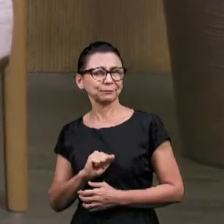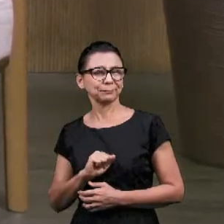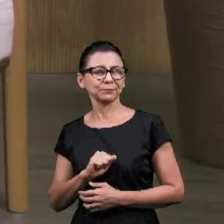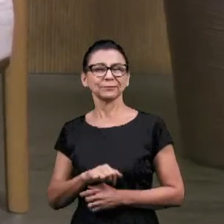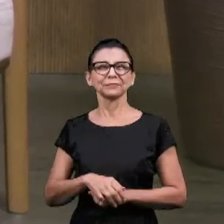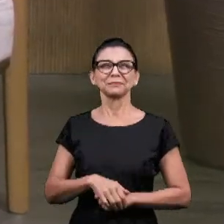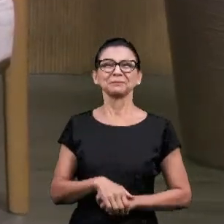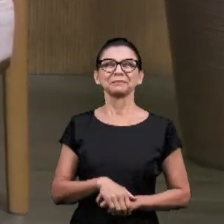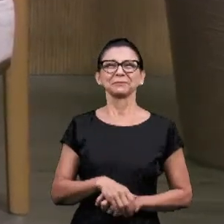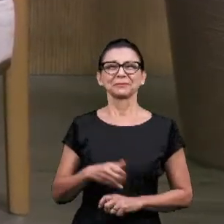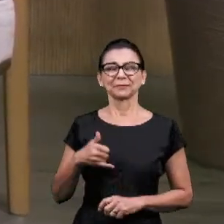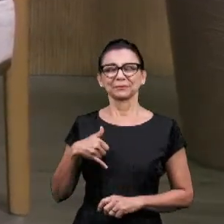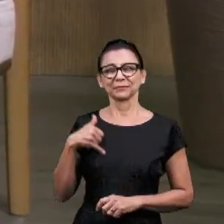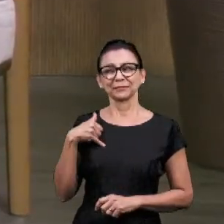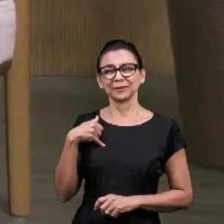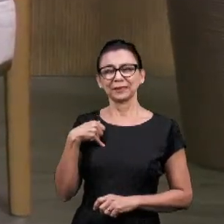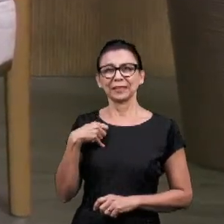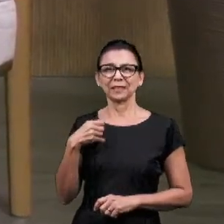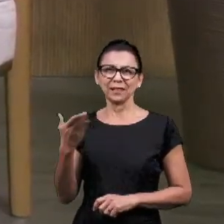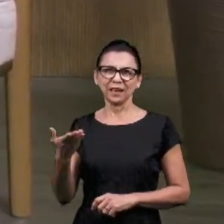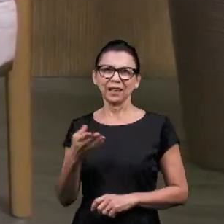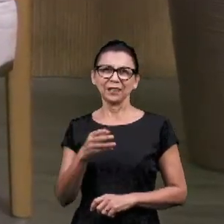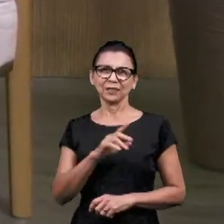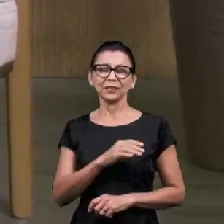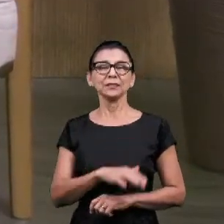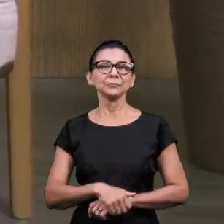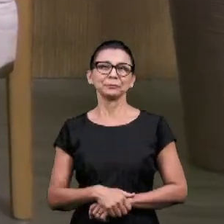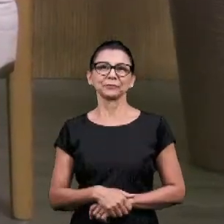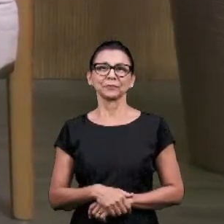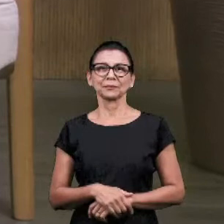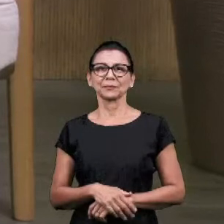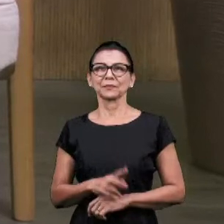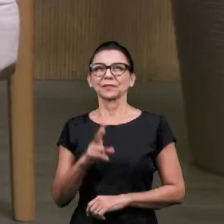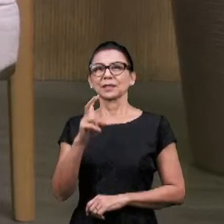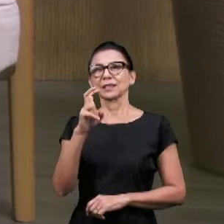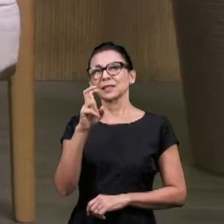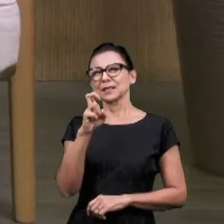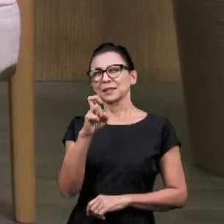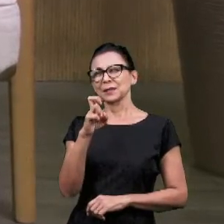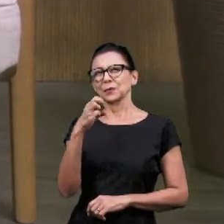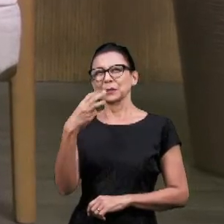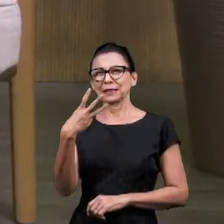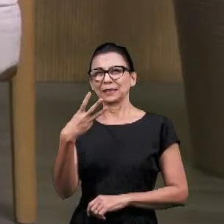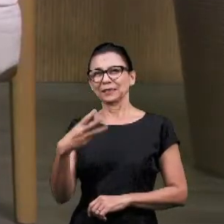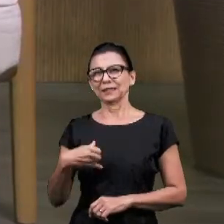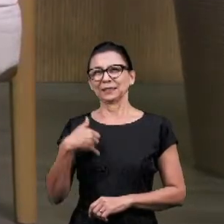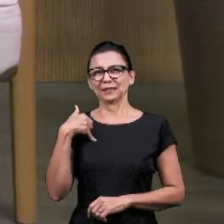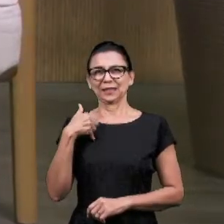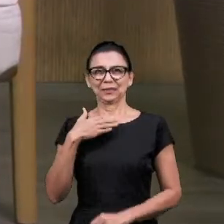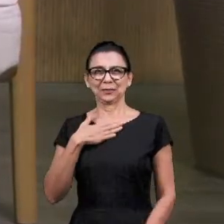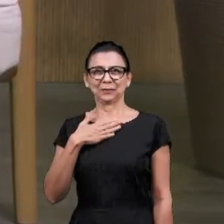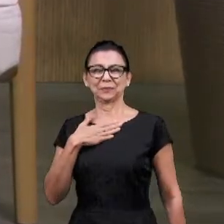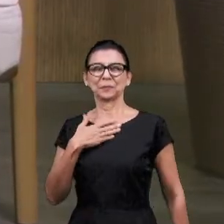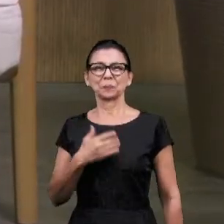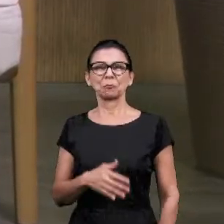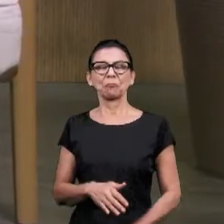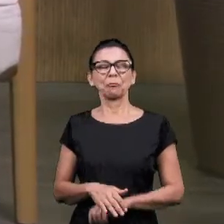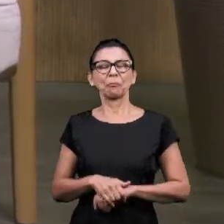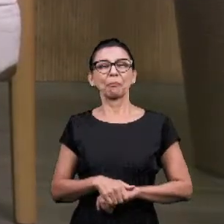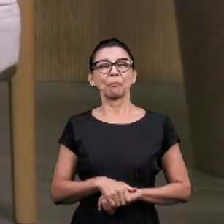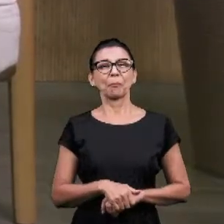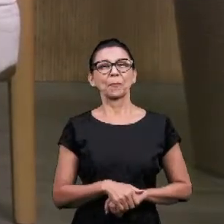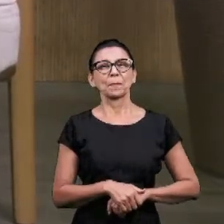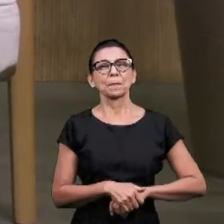idade do pastor Josias. 53, eu já digo logo, tá lá, quase 54. Mas eu me lembro da primeira vez que eu fui ao